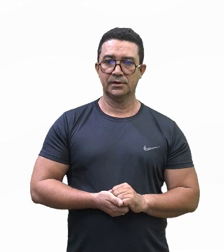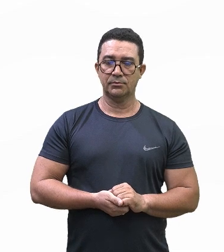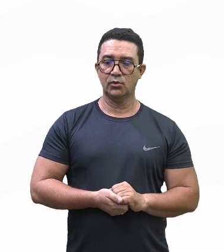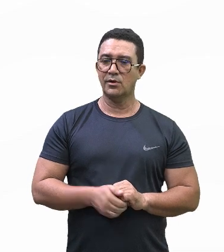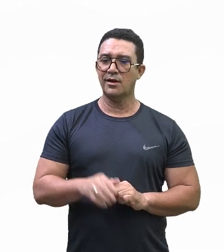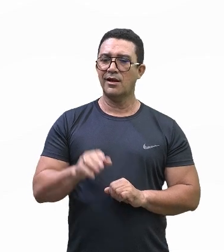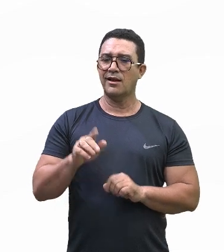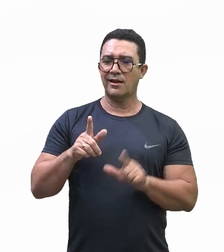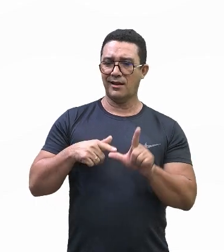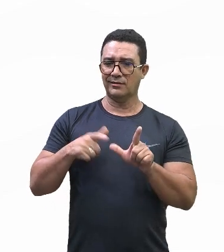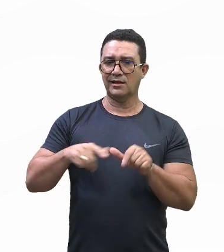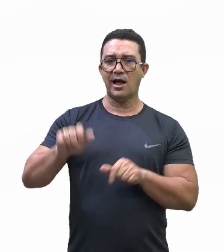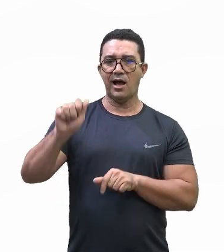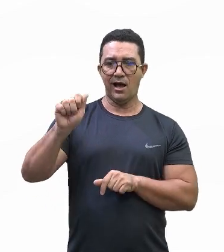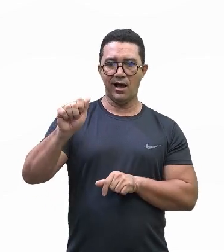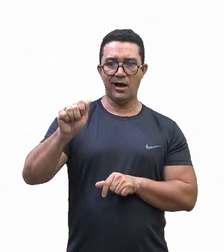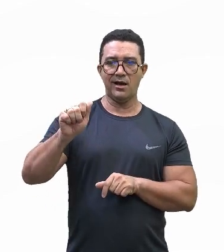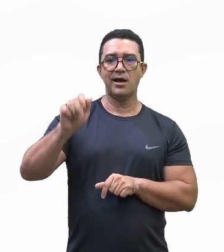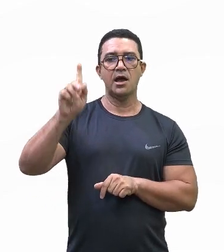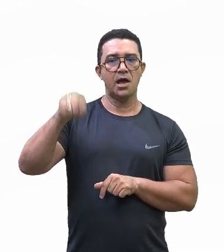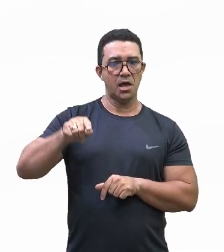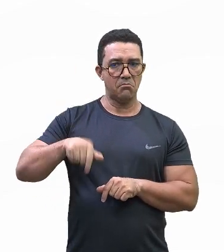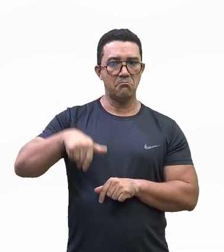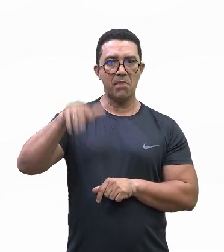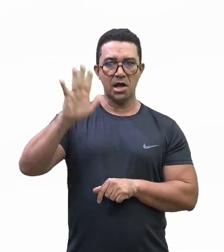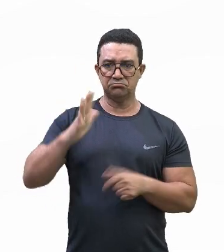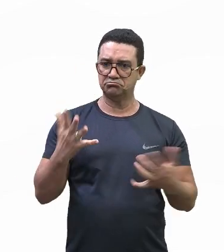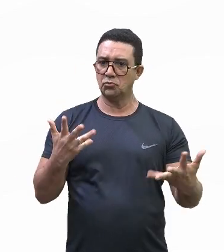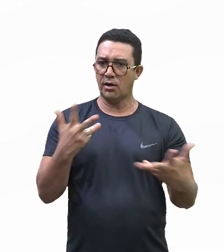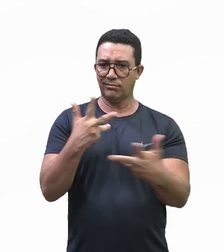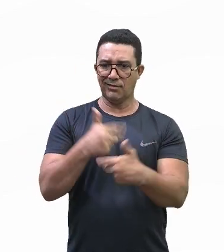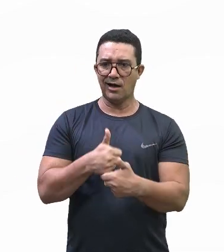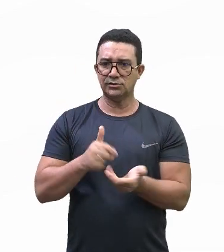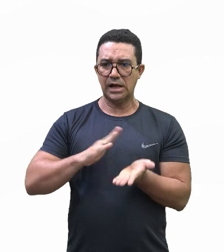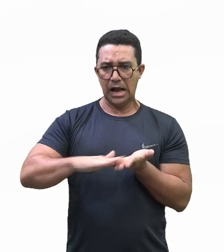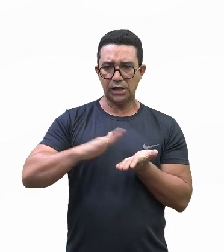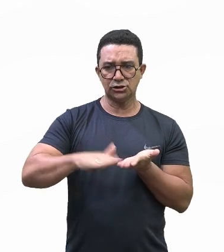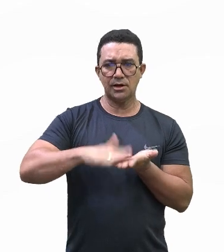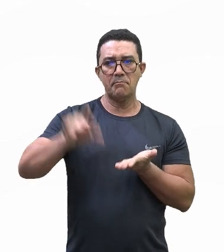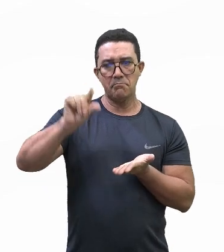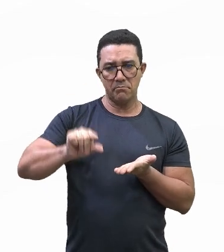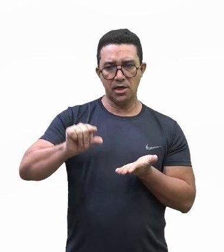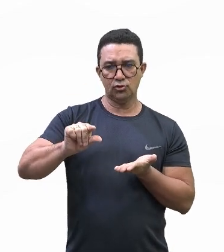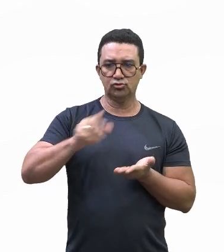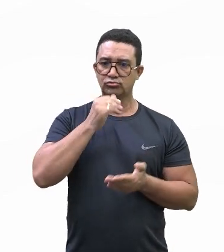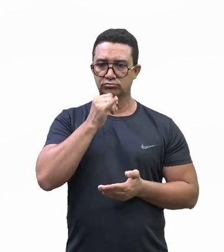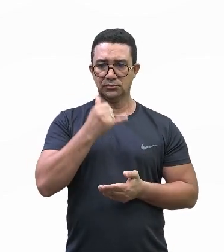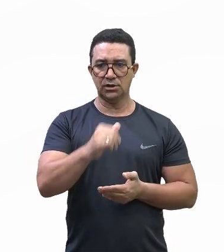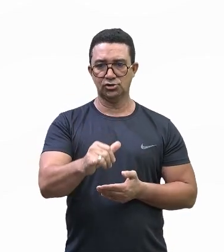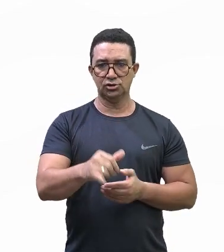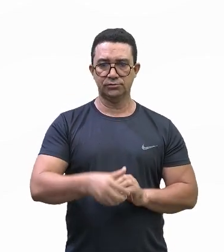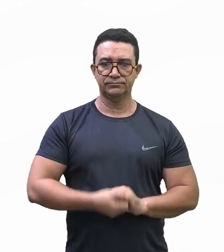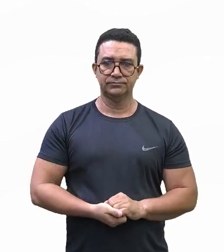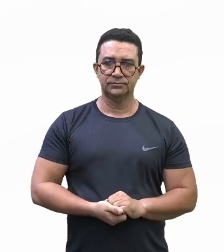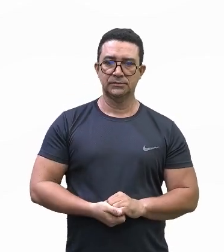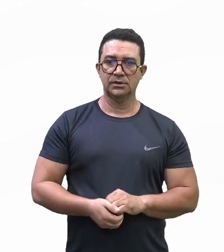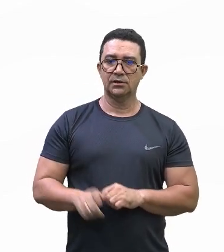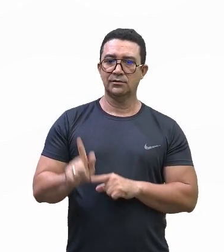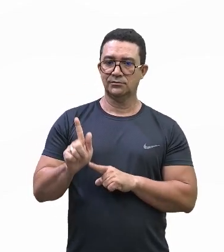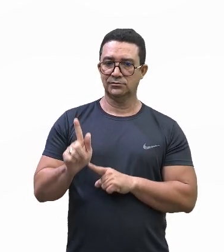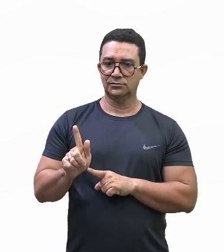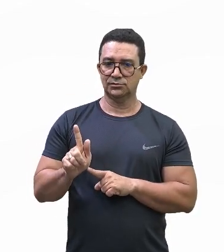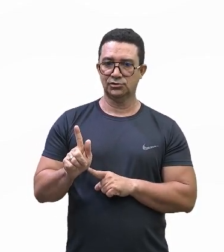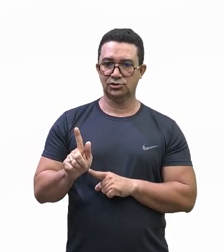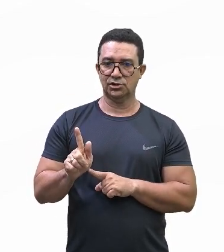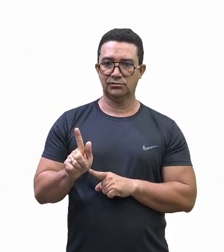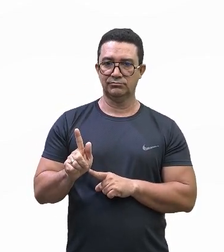letra A, mais eficiente vai ser esse aparelho, tá? Então, esse G que você está vendo ali, ele vai ter que estar